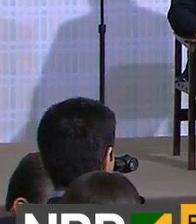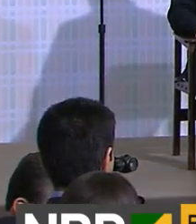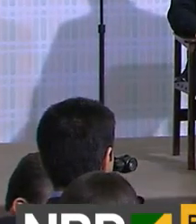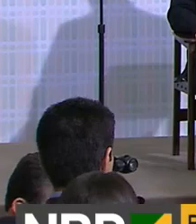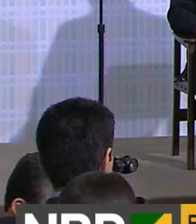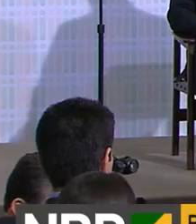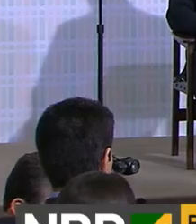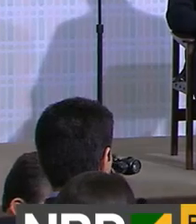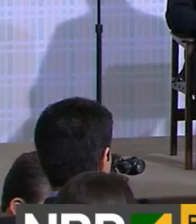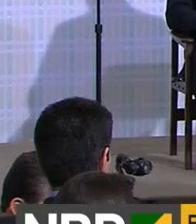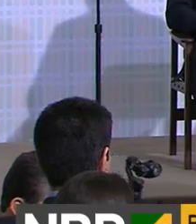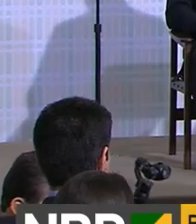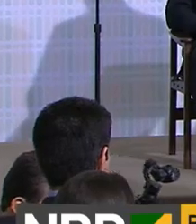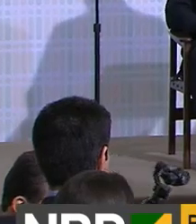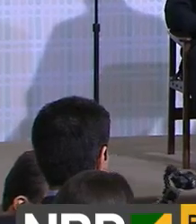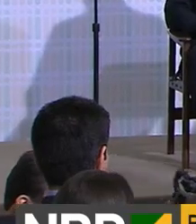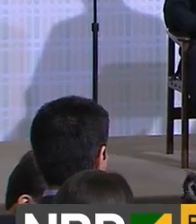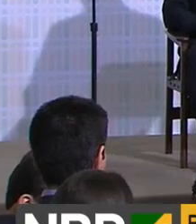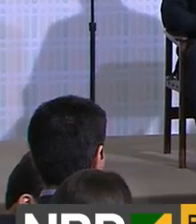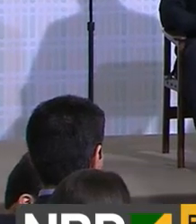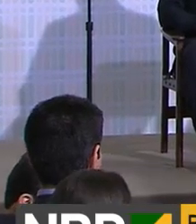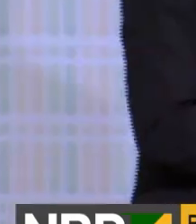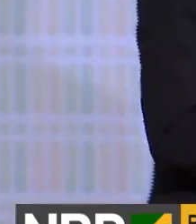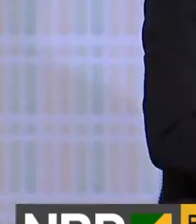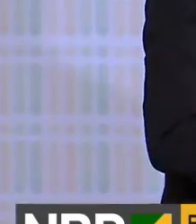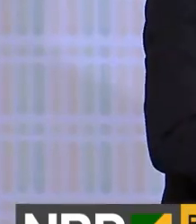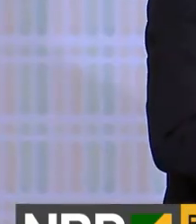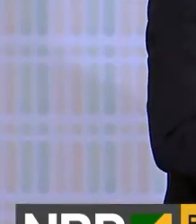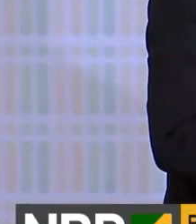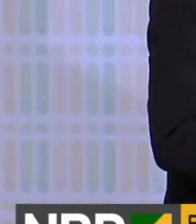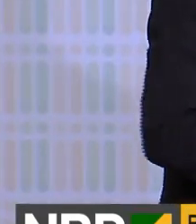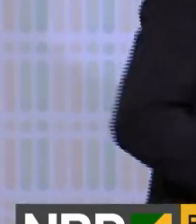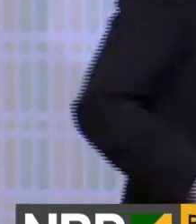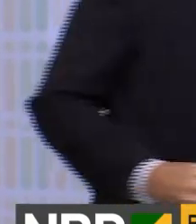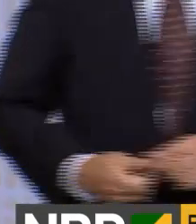o Prêmio Nacional de Voluntariado.